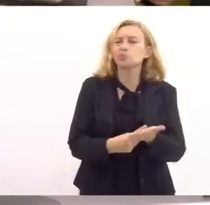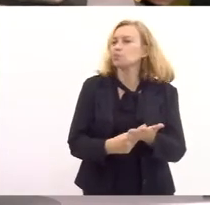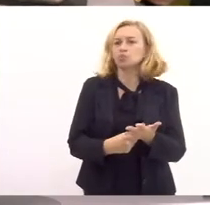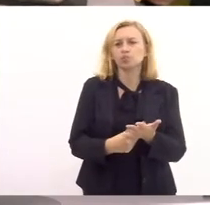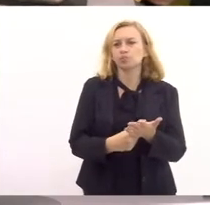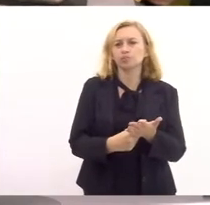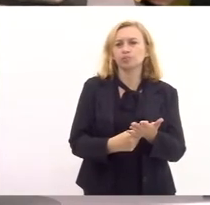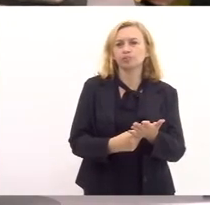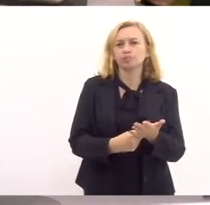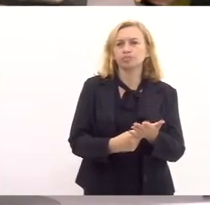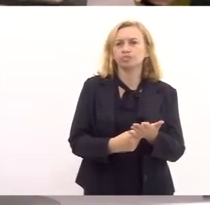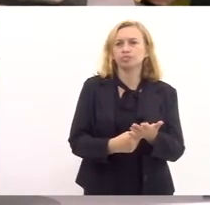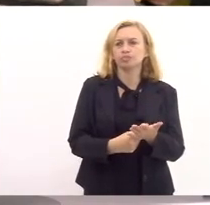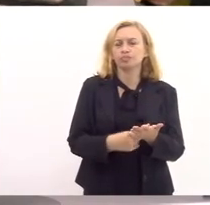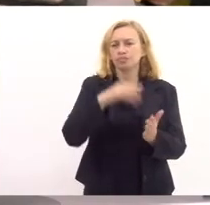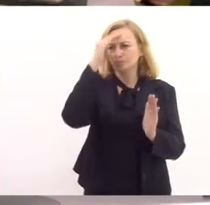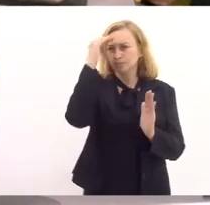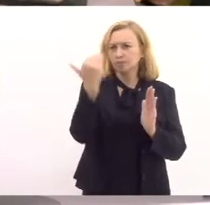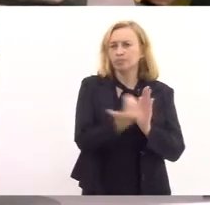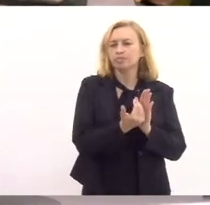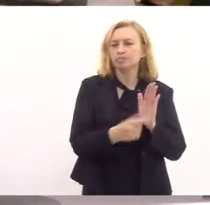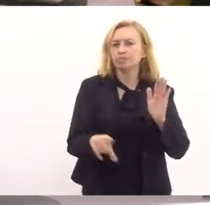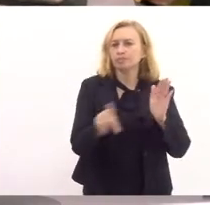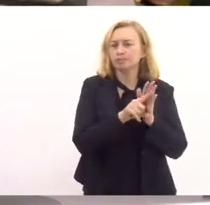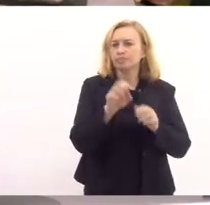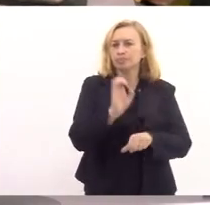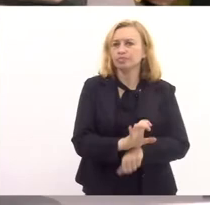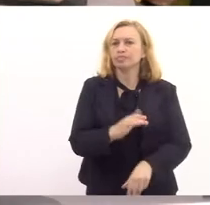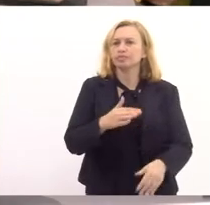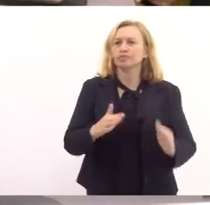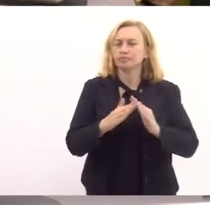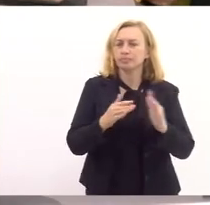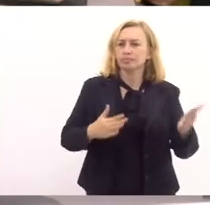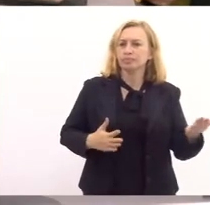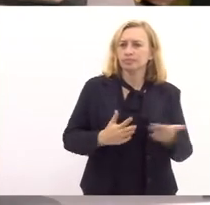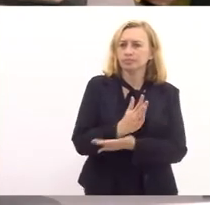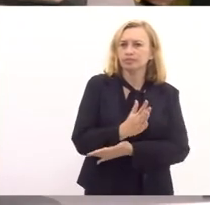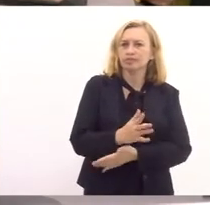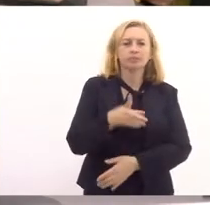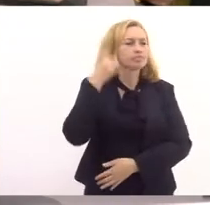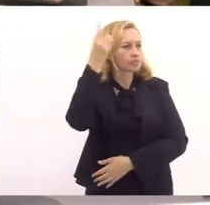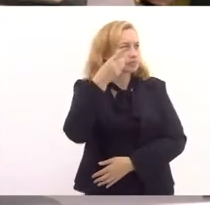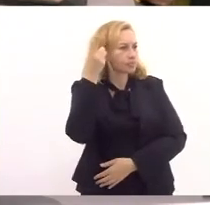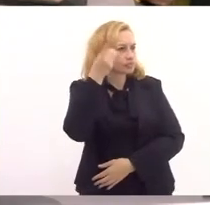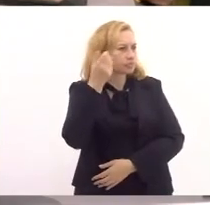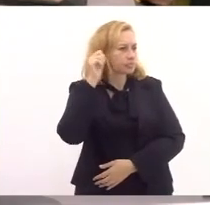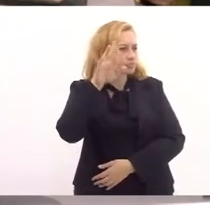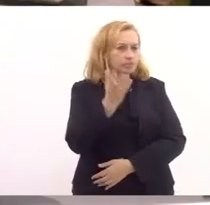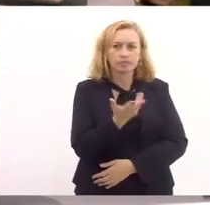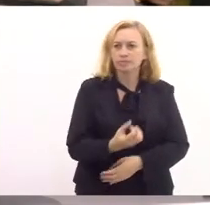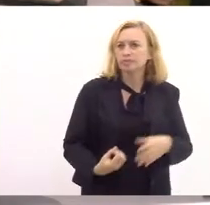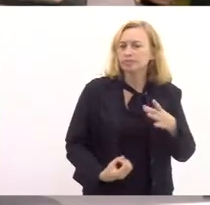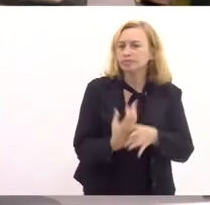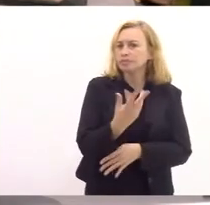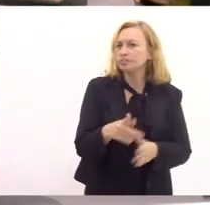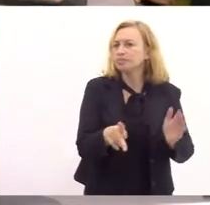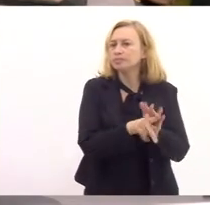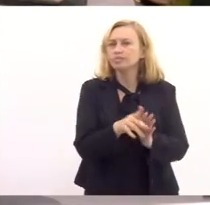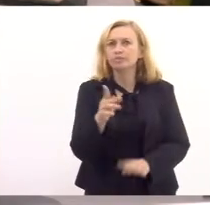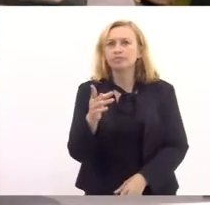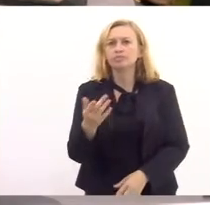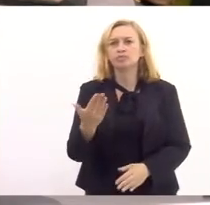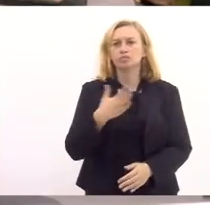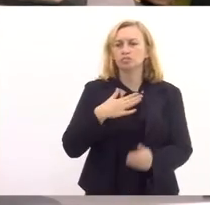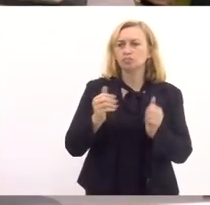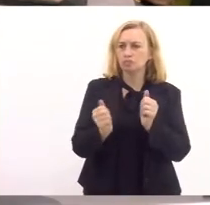lei estadual que essa casa aprovou? O deputado Eliomar foi coautor desse projeto, salvo erro de memória, comigo,